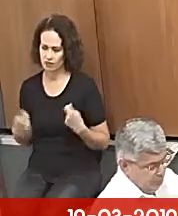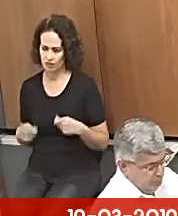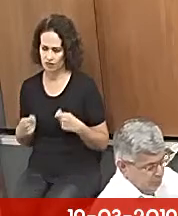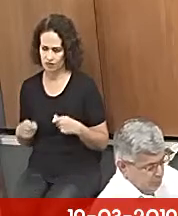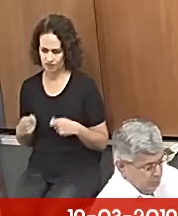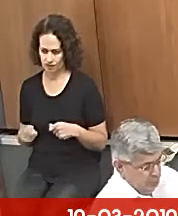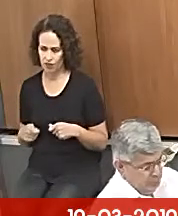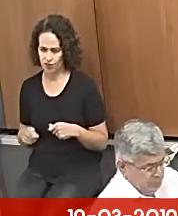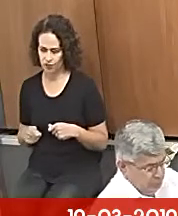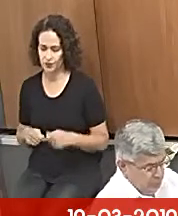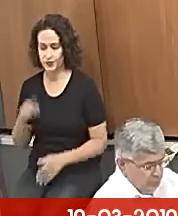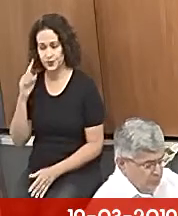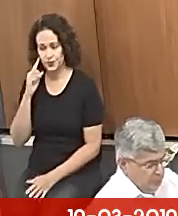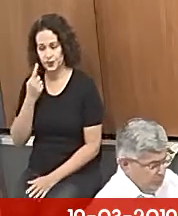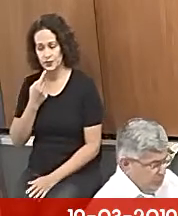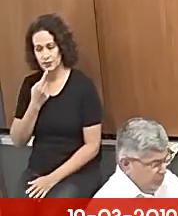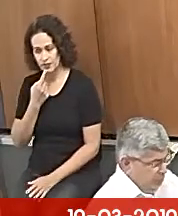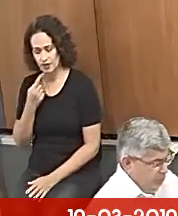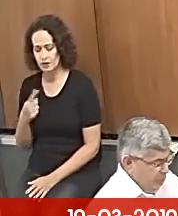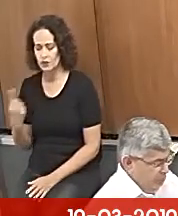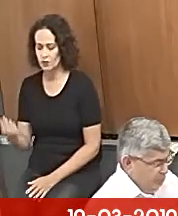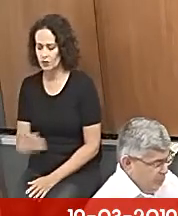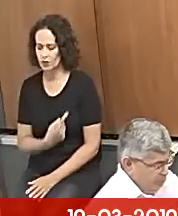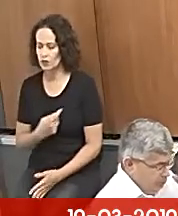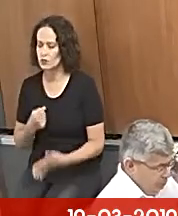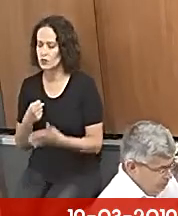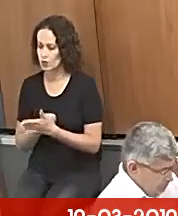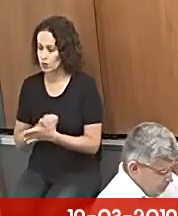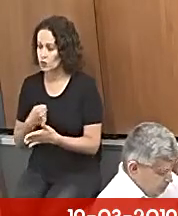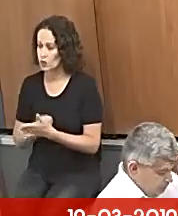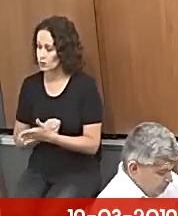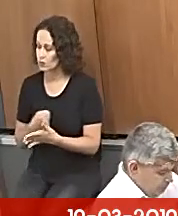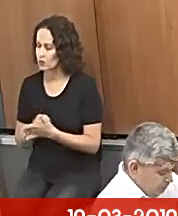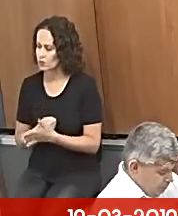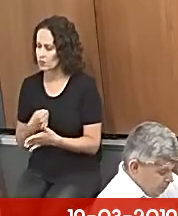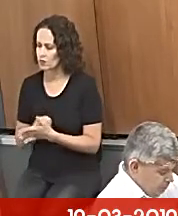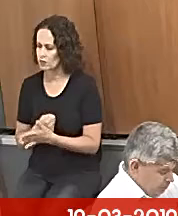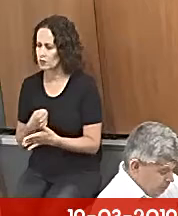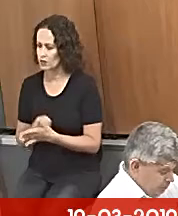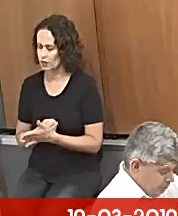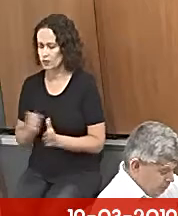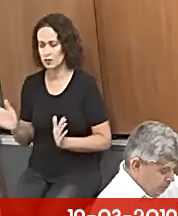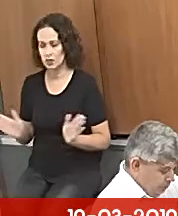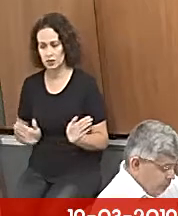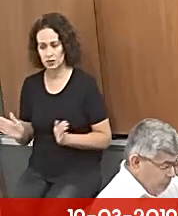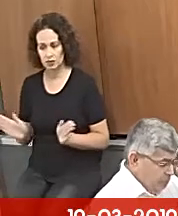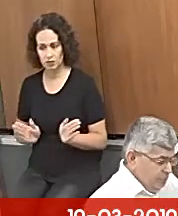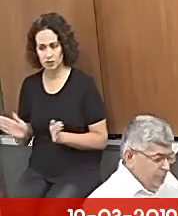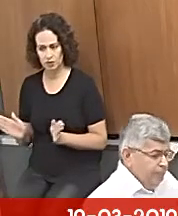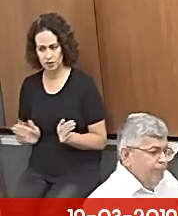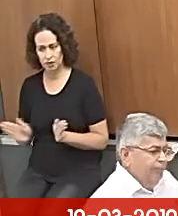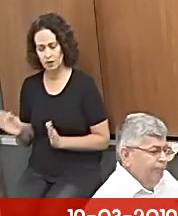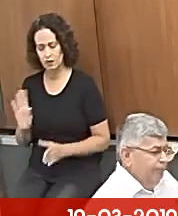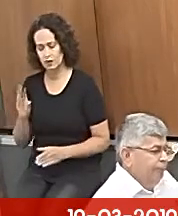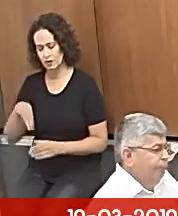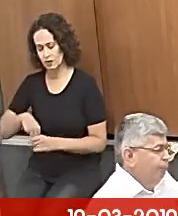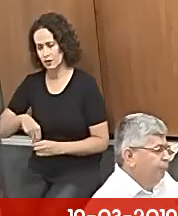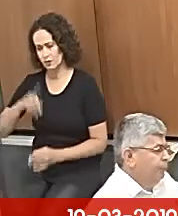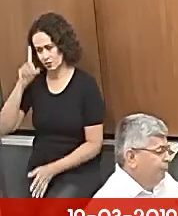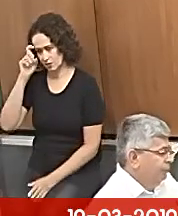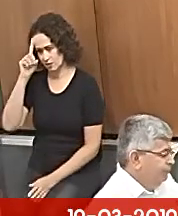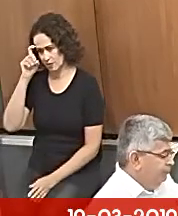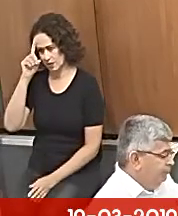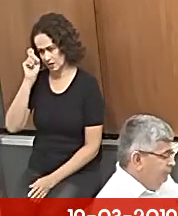casa no caso da surdez nós lutamos incessantemente pela acessibilidade dentro dos hospitais